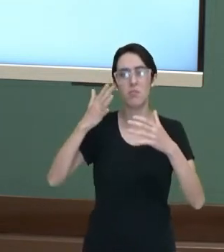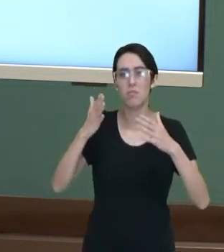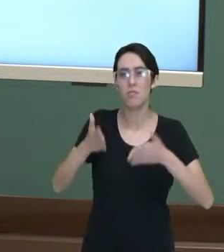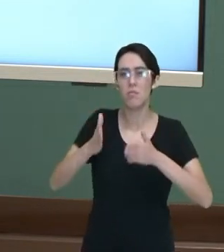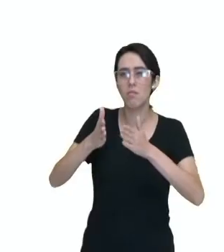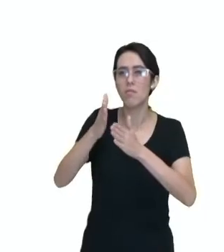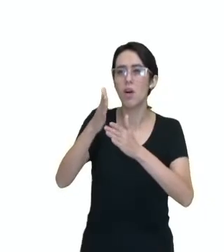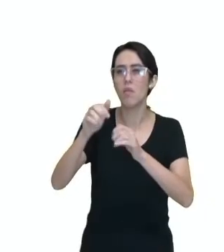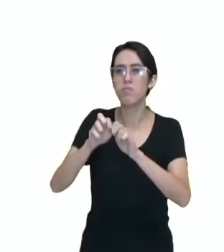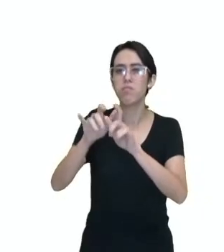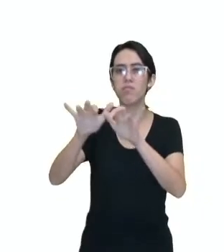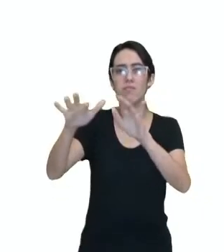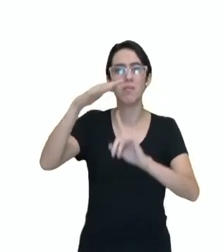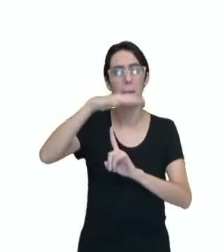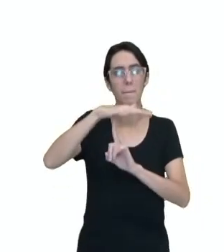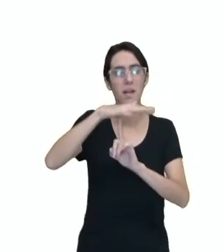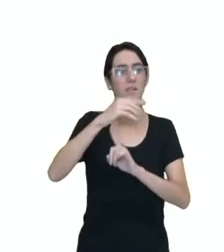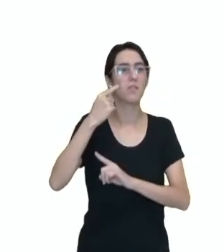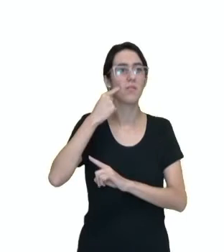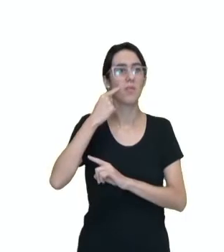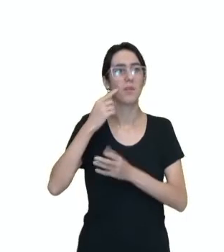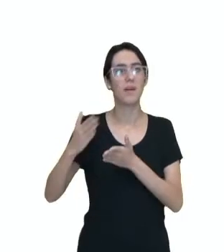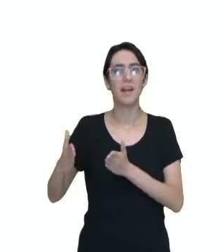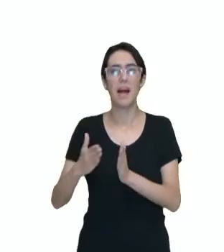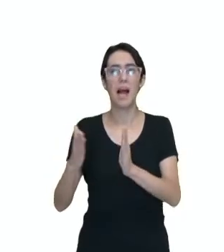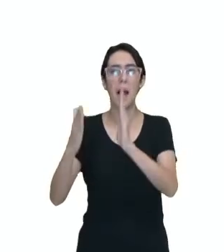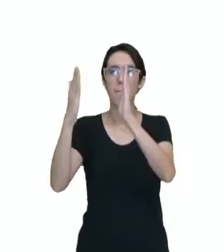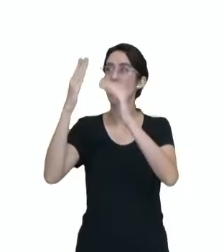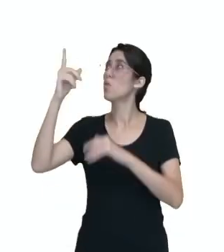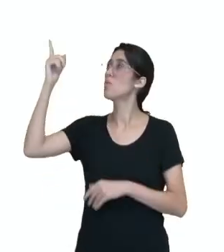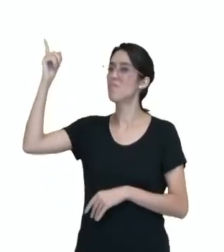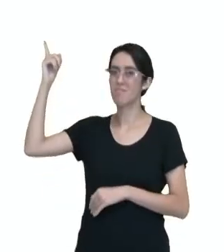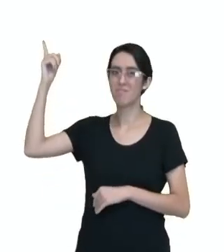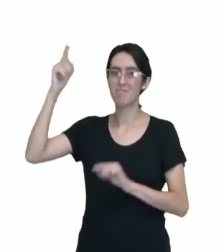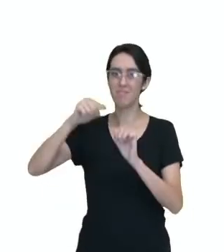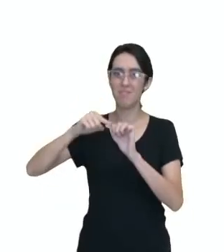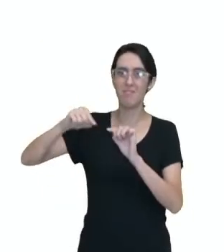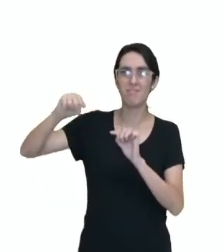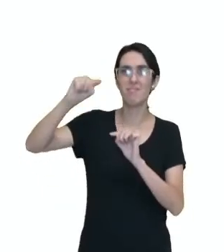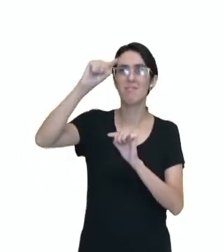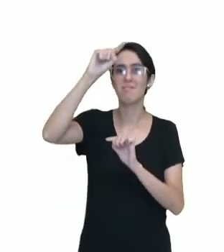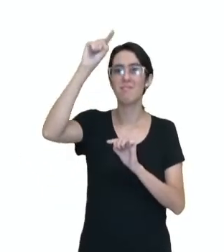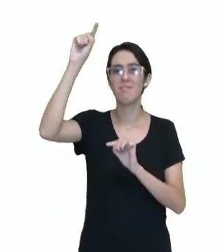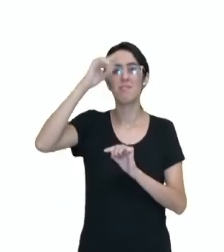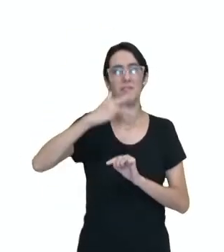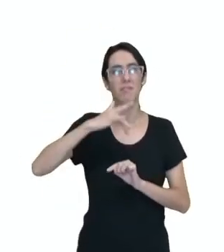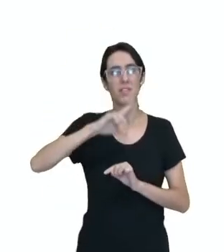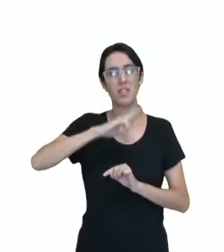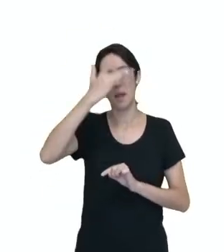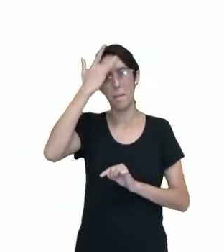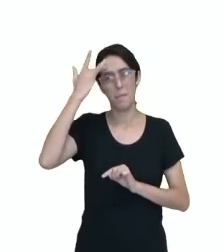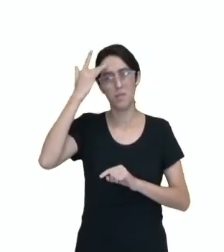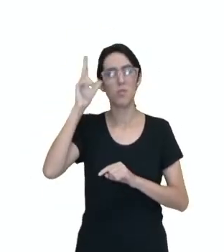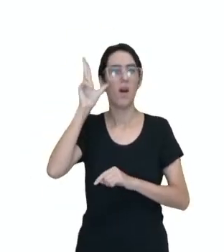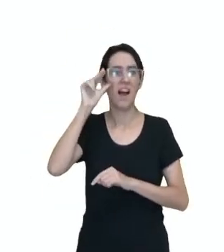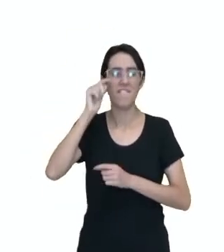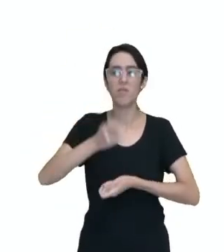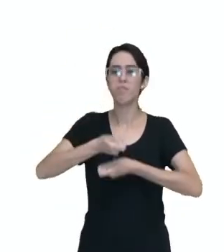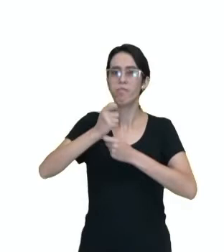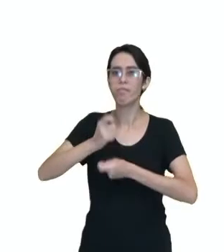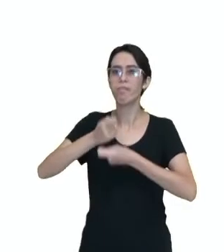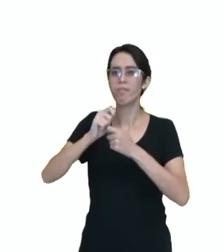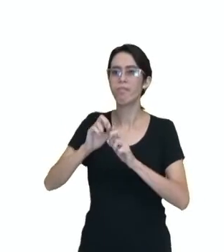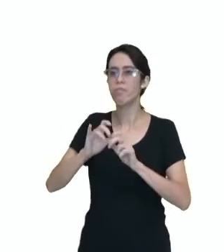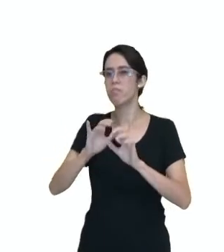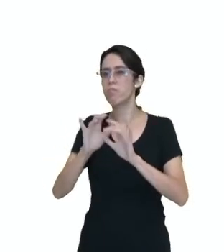o mapa aqui, ó, do caminho dos tropeiros, né? Por onde esses tropeiros passavam, eles contribuíam com a formação